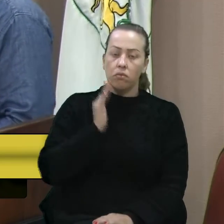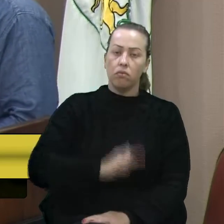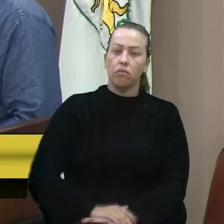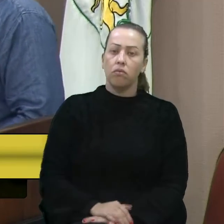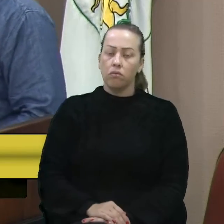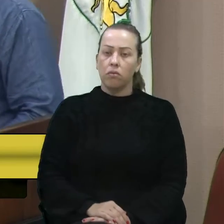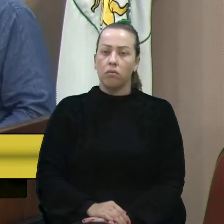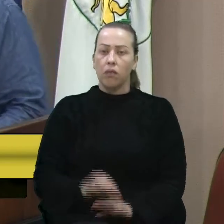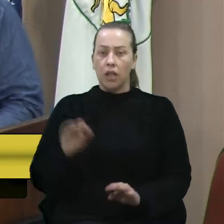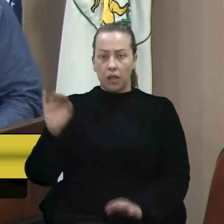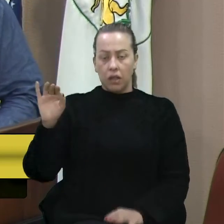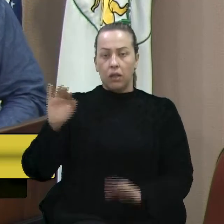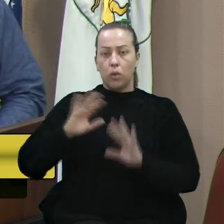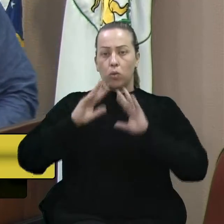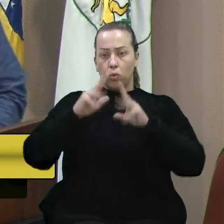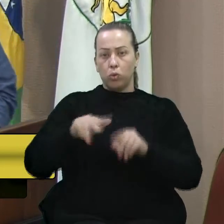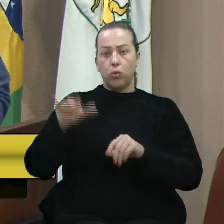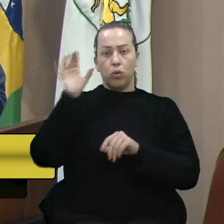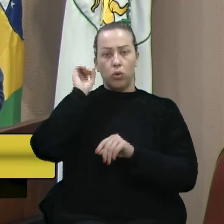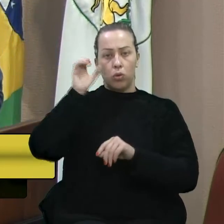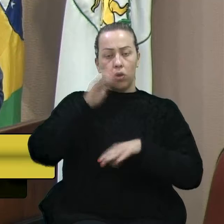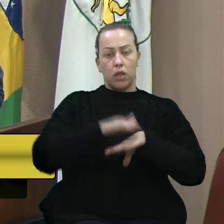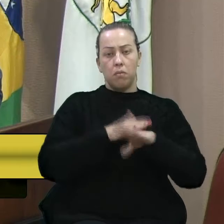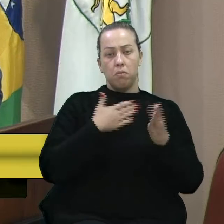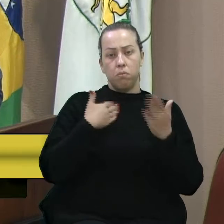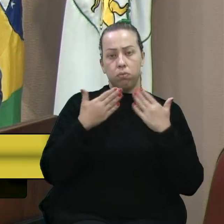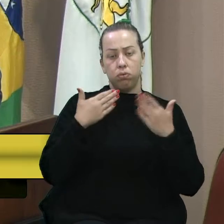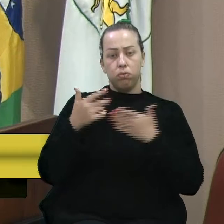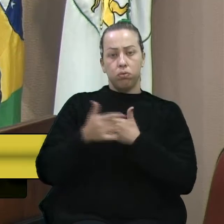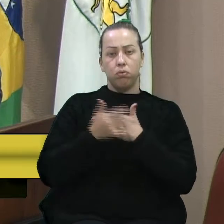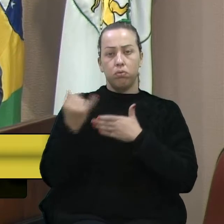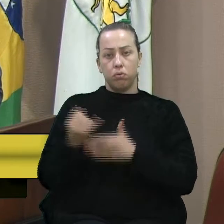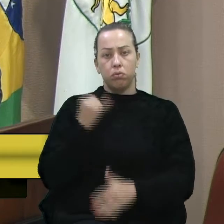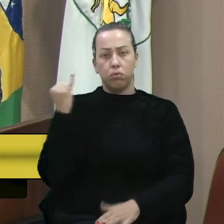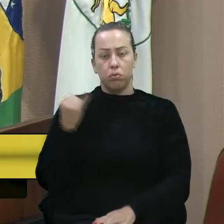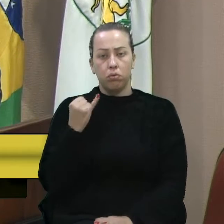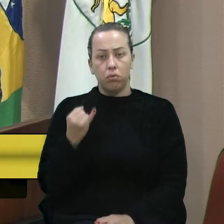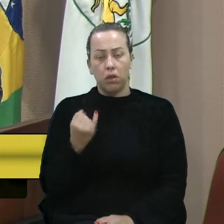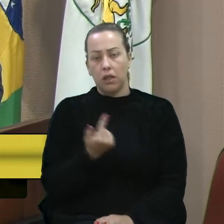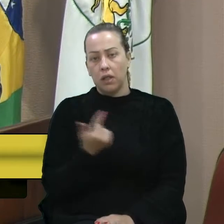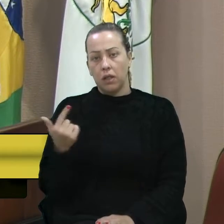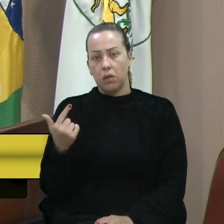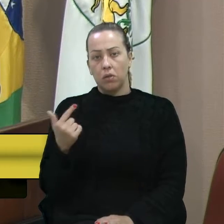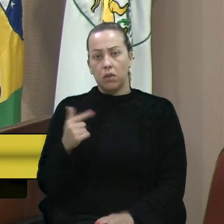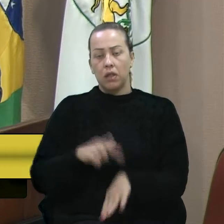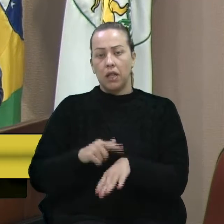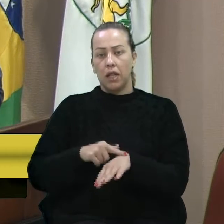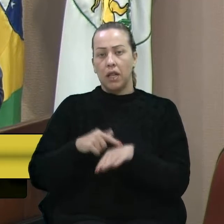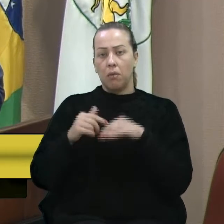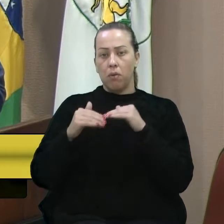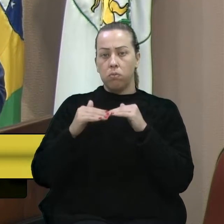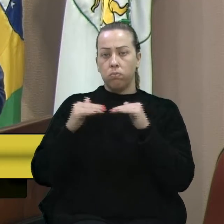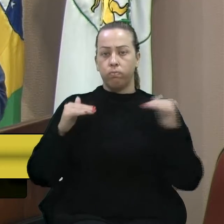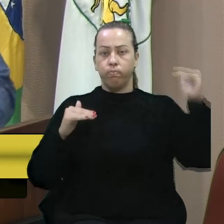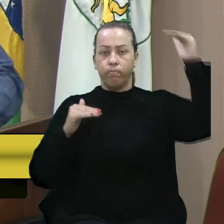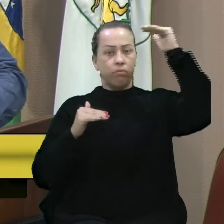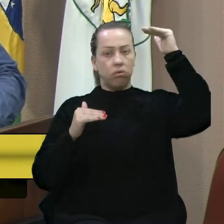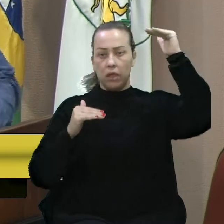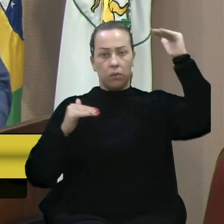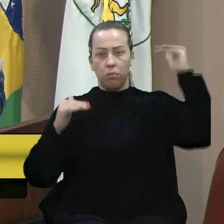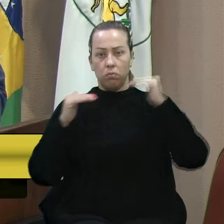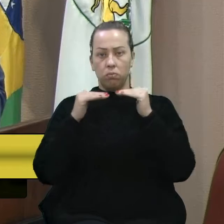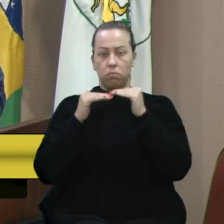Freire, a escuta e o diálogo são fundamentais. Um diálogo que não seja verticalizado, mas que